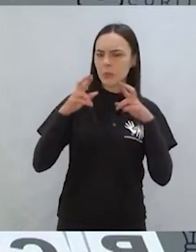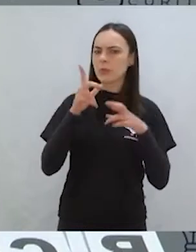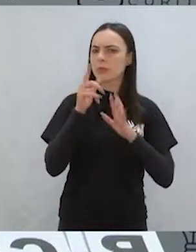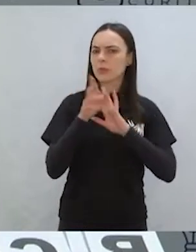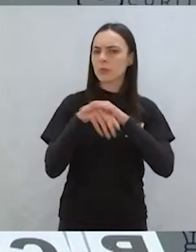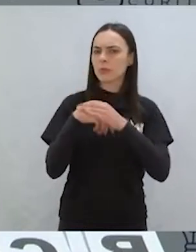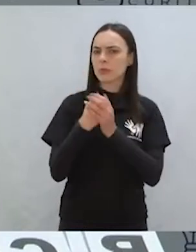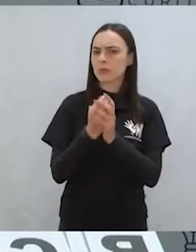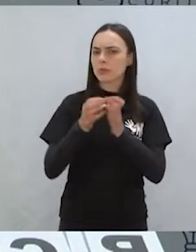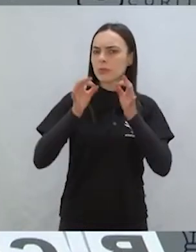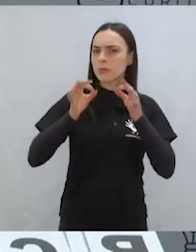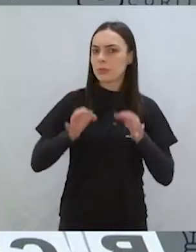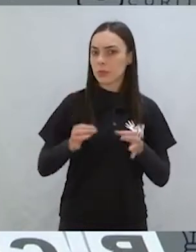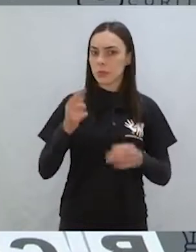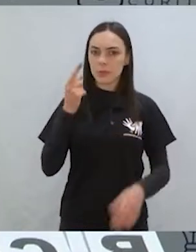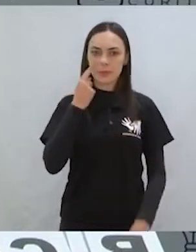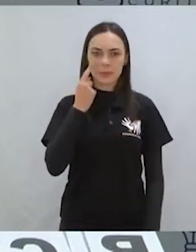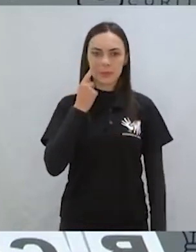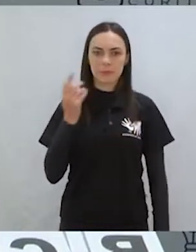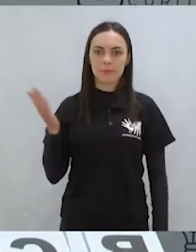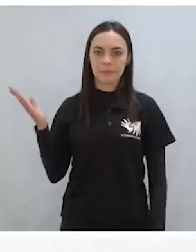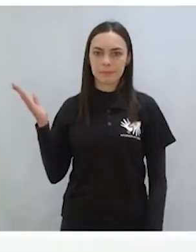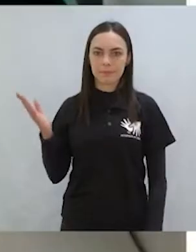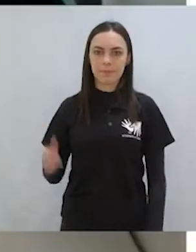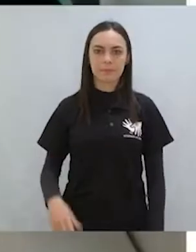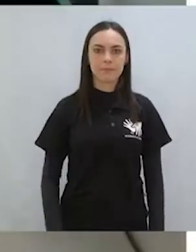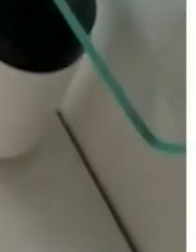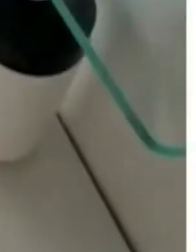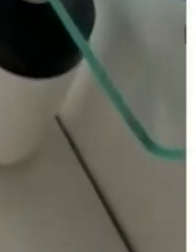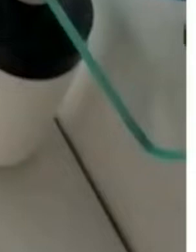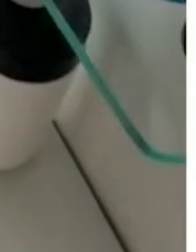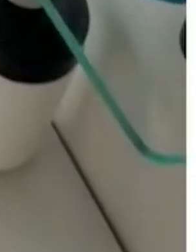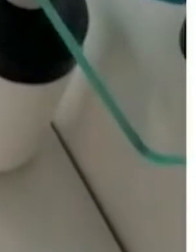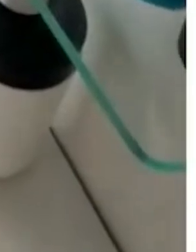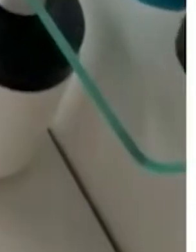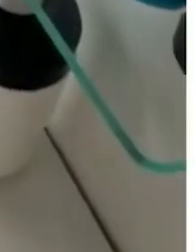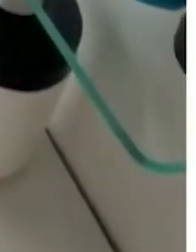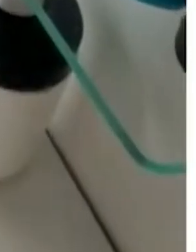como lavar as mãos corretamente, de olho na tela.